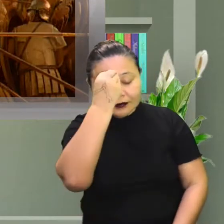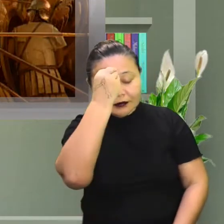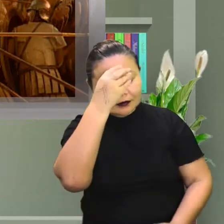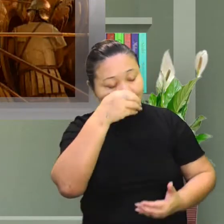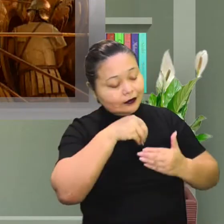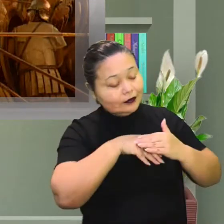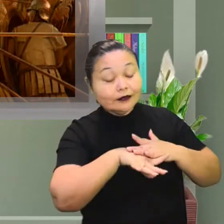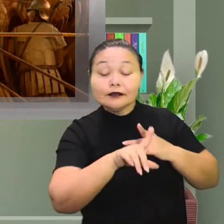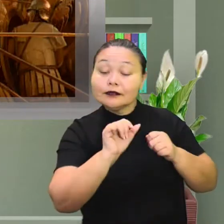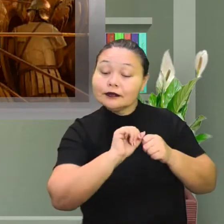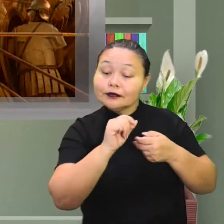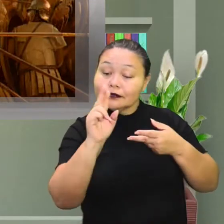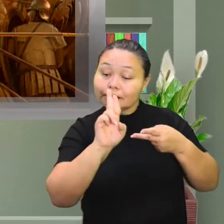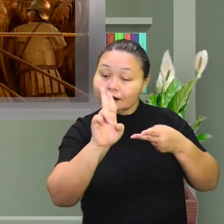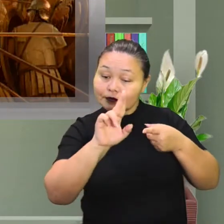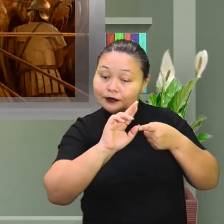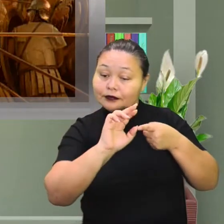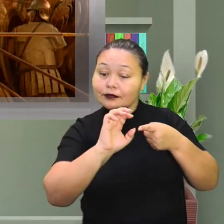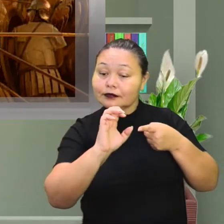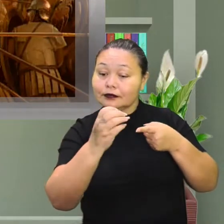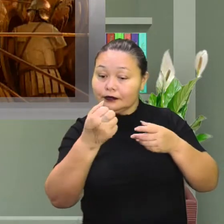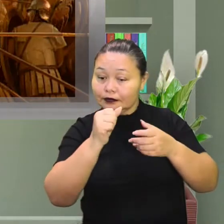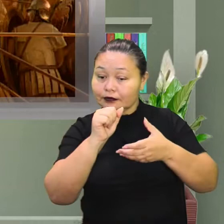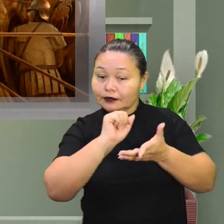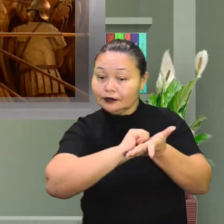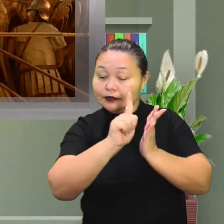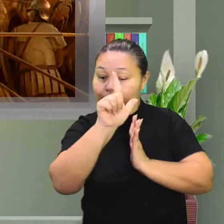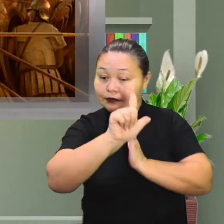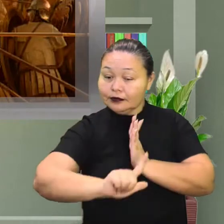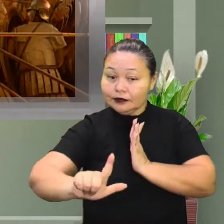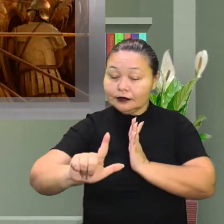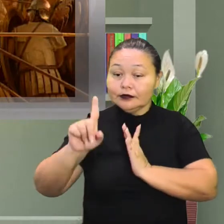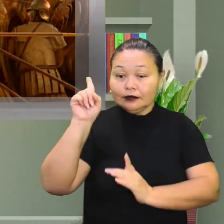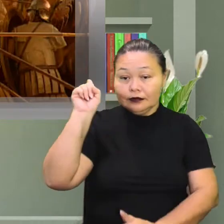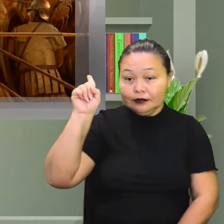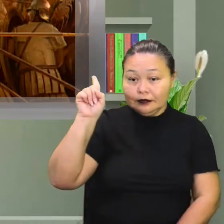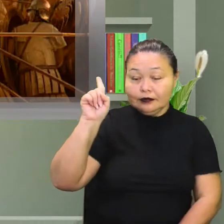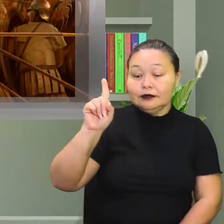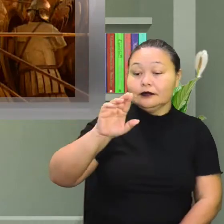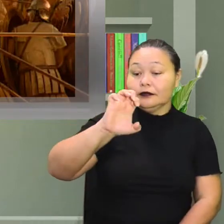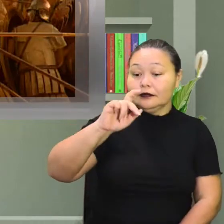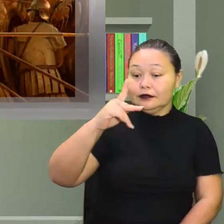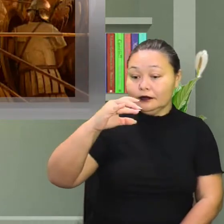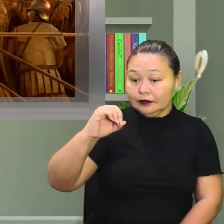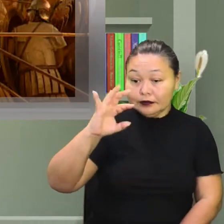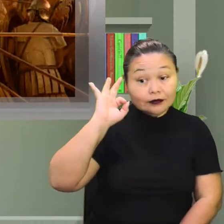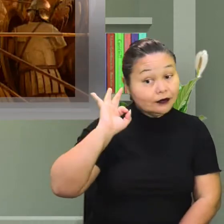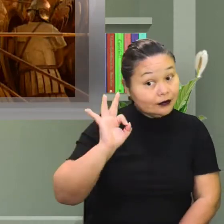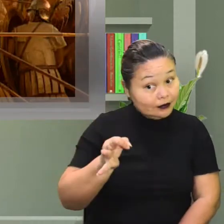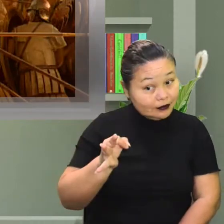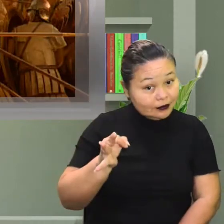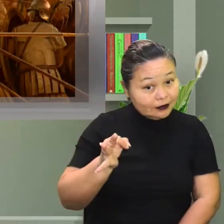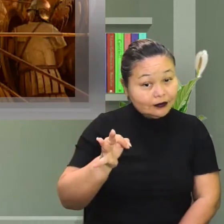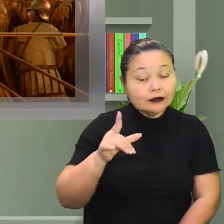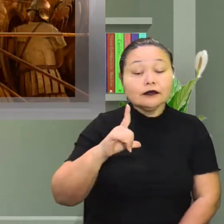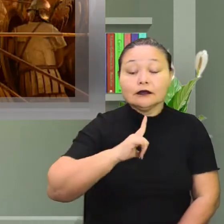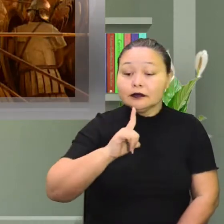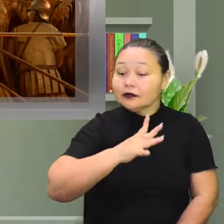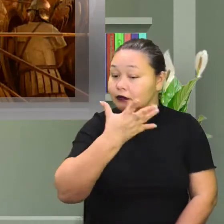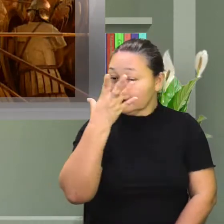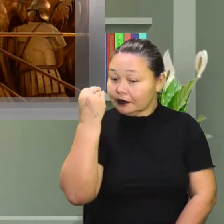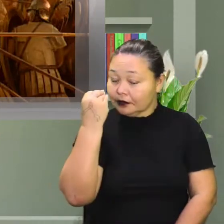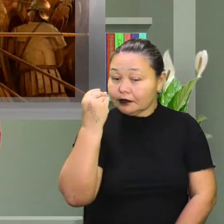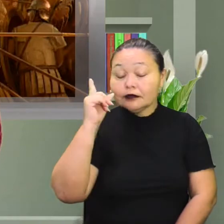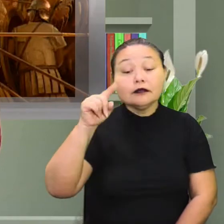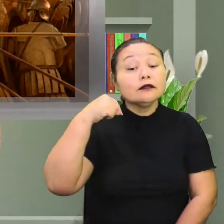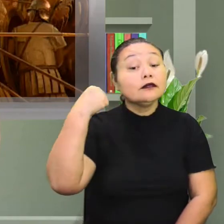Essa classificação dos gêneros literários. E o primeiro é o gênero épico, correto? Tenho certeza que você não